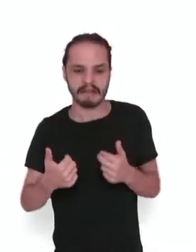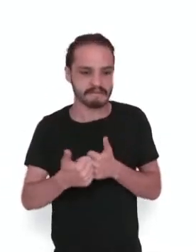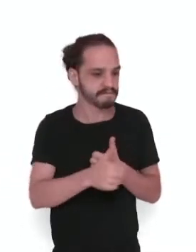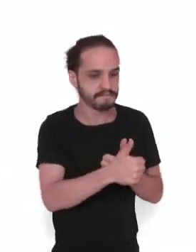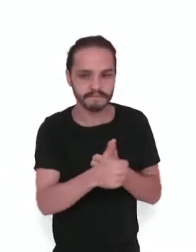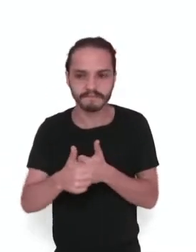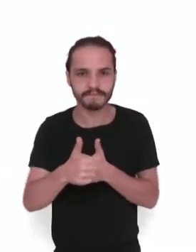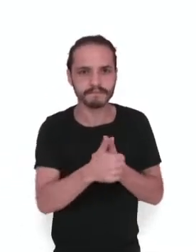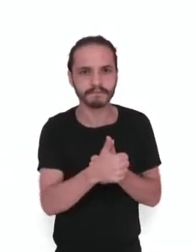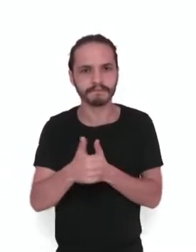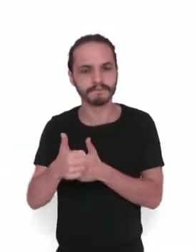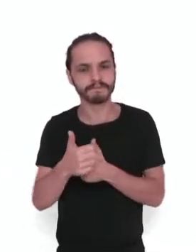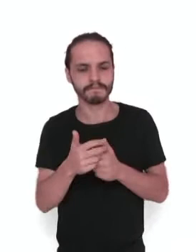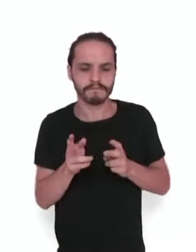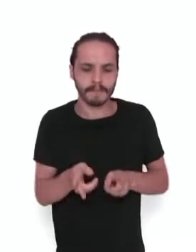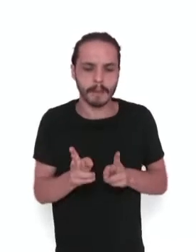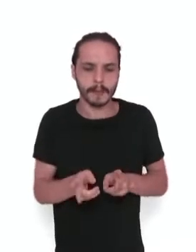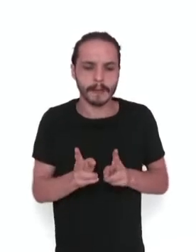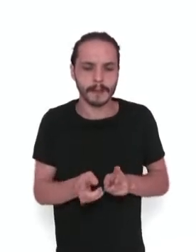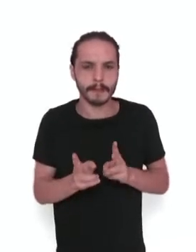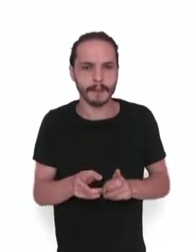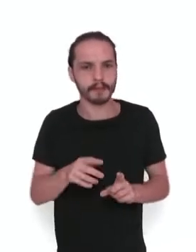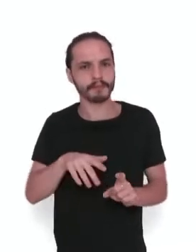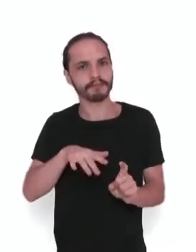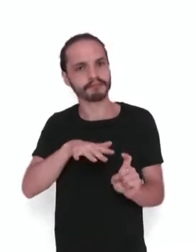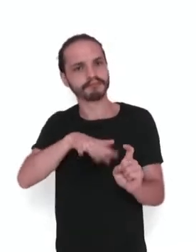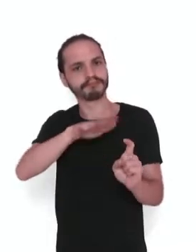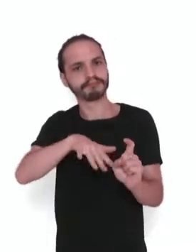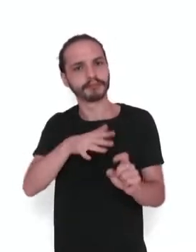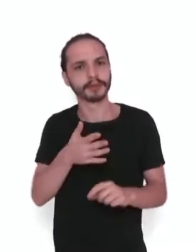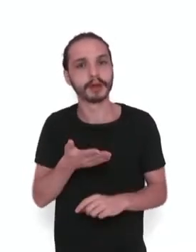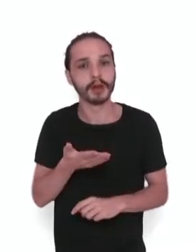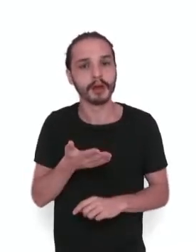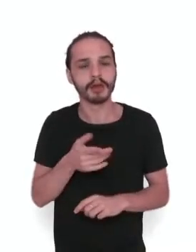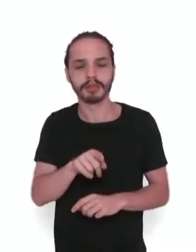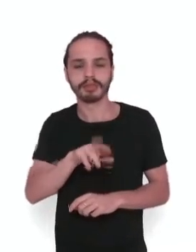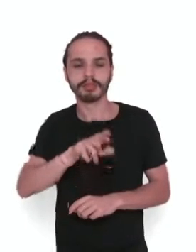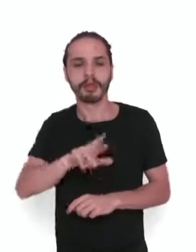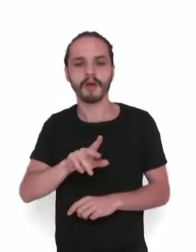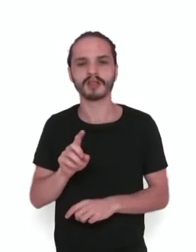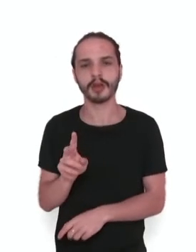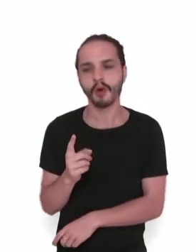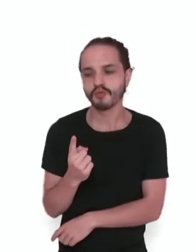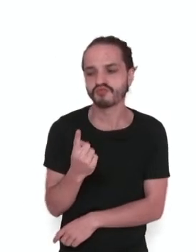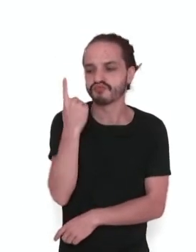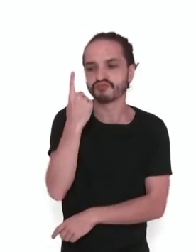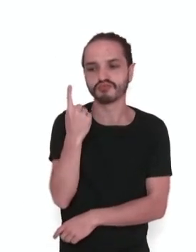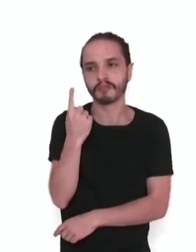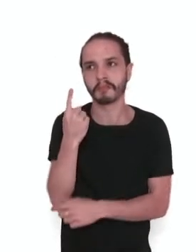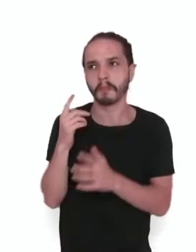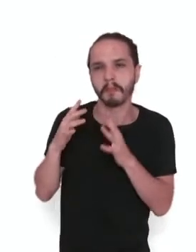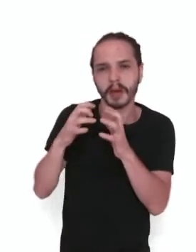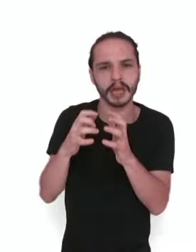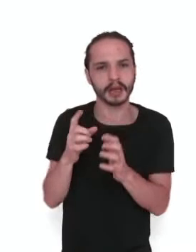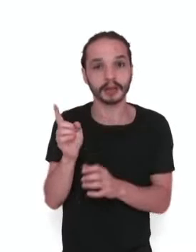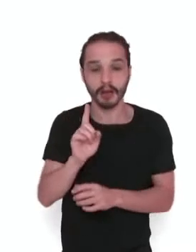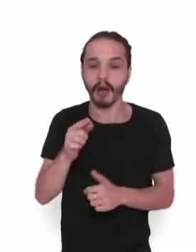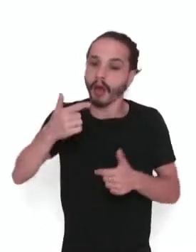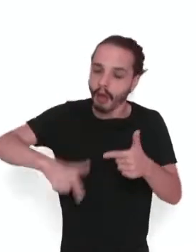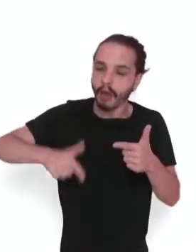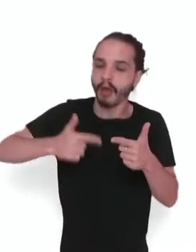agressor contra a vítima, não podendo caracterizar uma agressão isolada, resultante de uma briga.